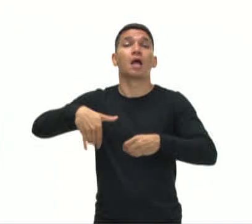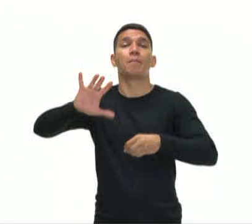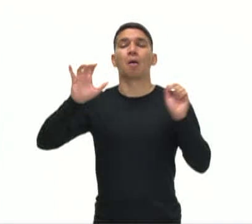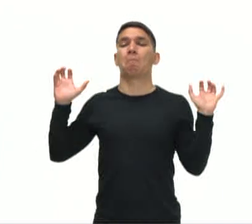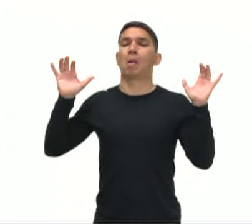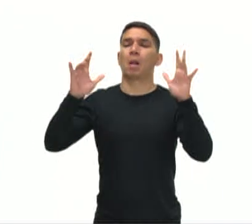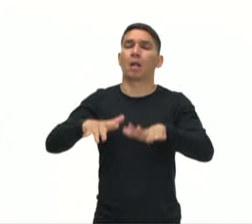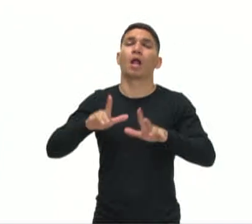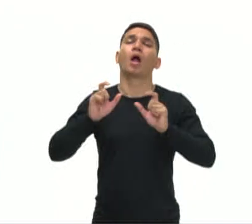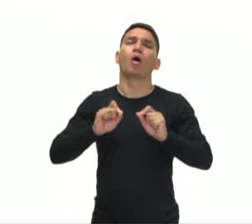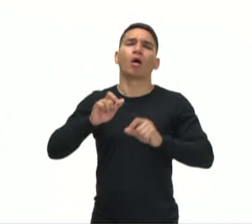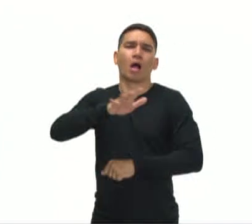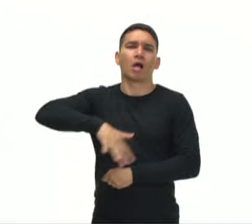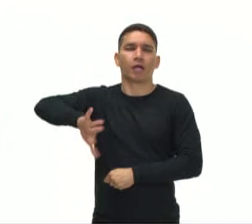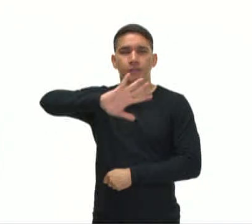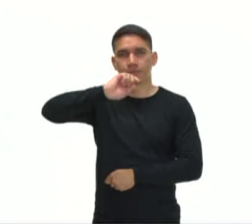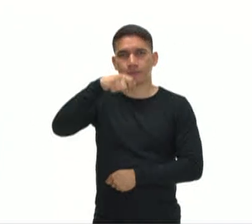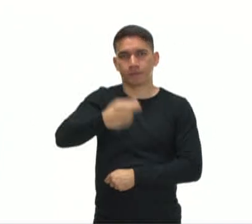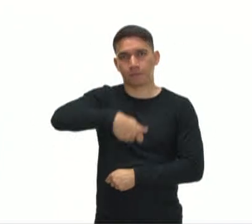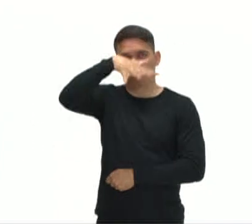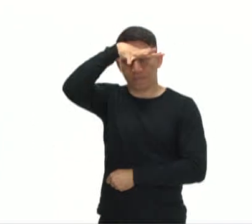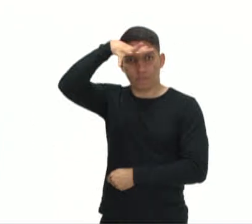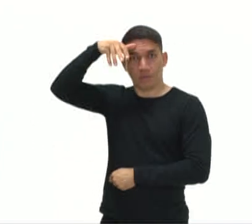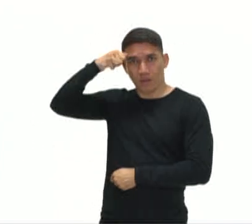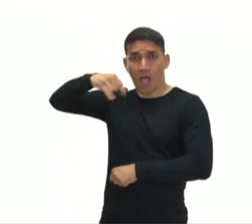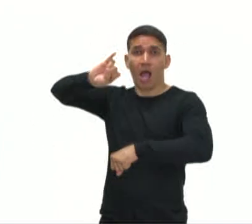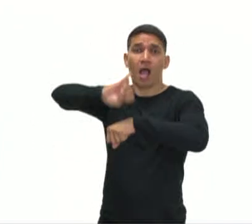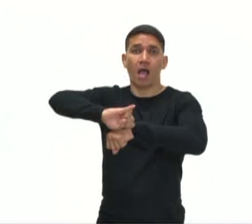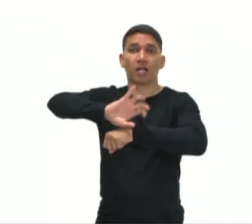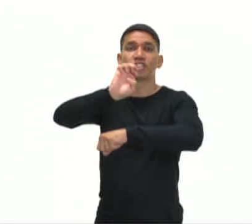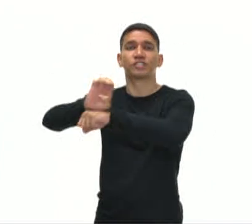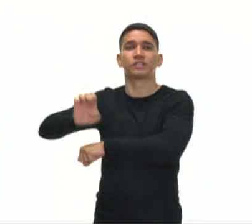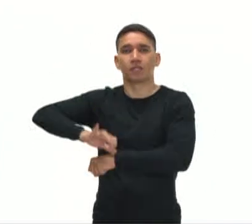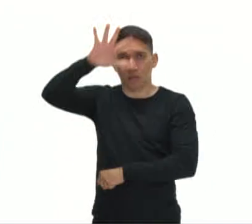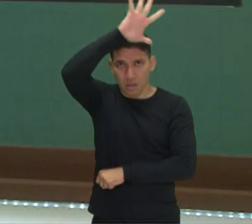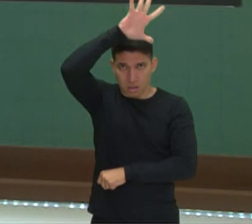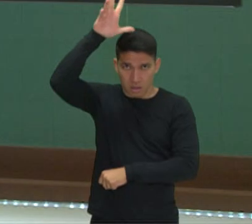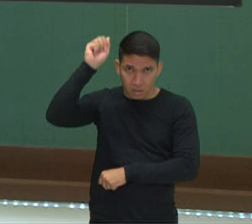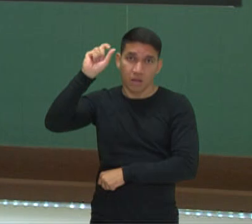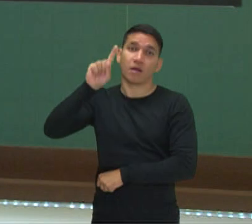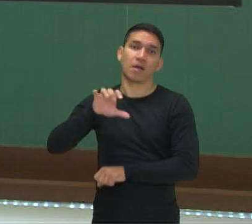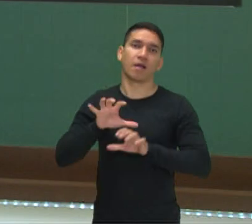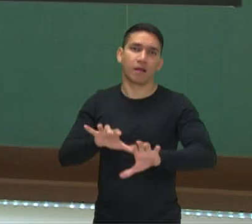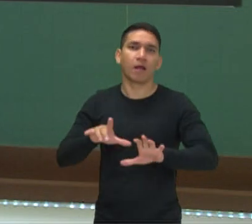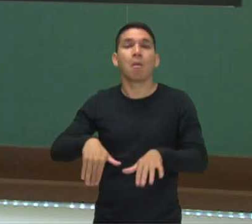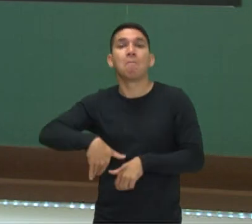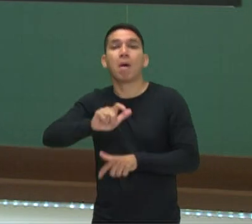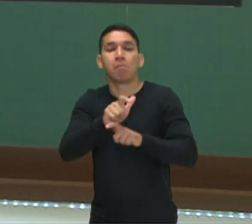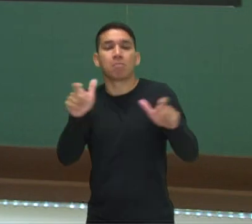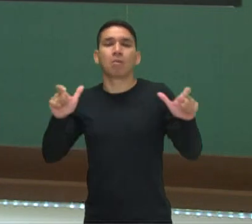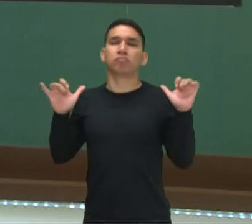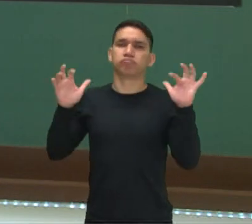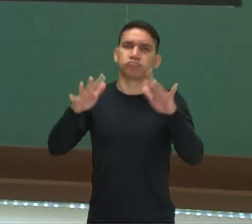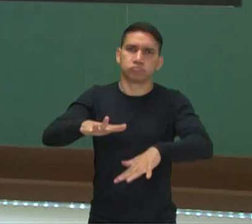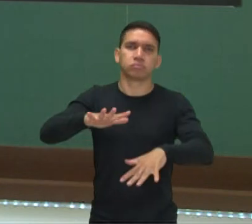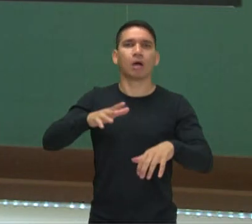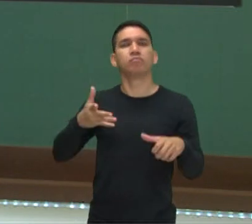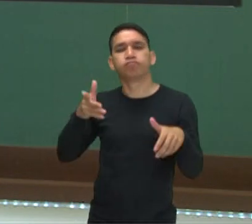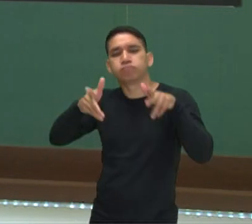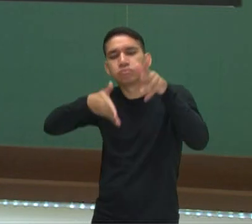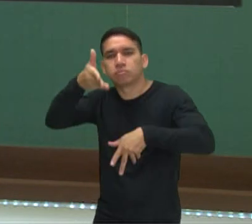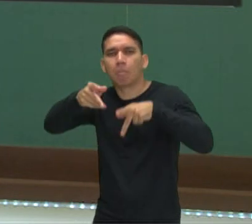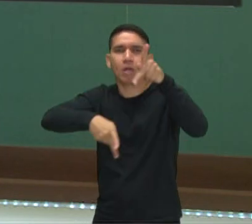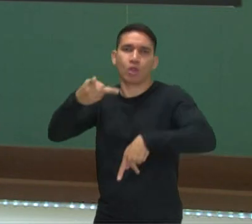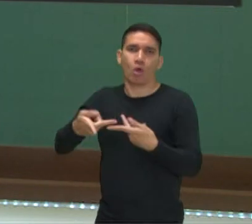região é Manaus, né, capital do estado do Amazonas. Então, é a mais populosa, que tem a maior quantidade